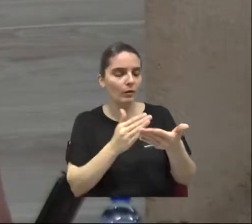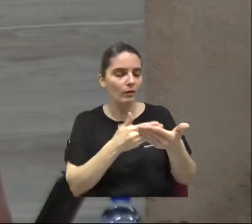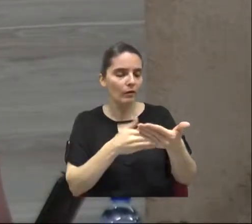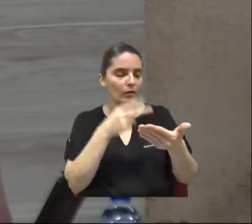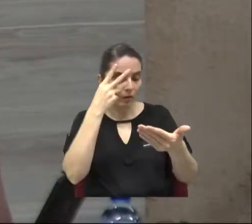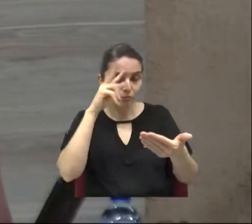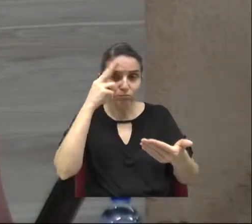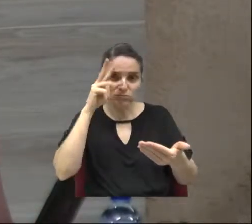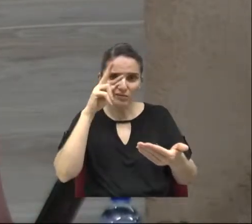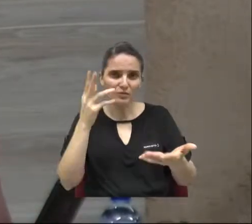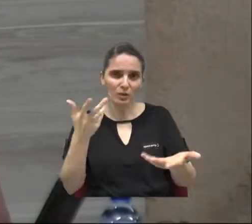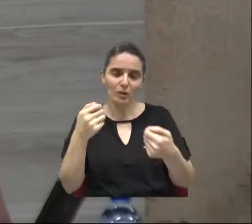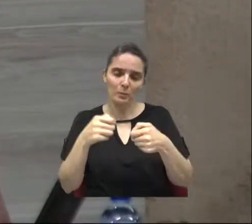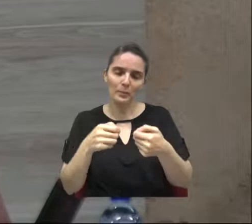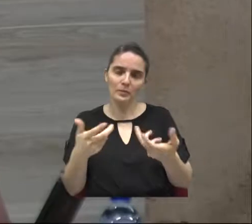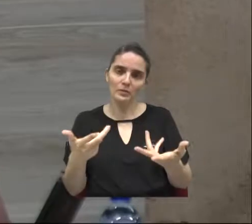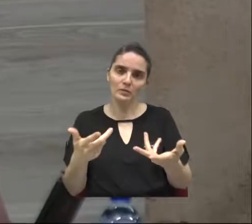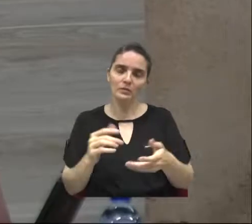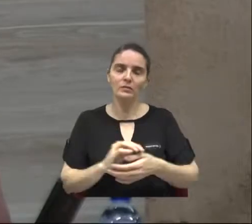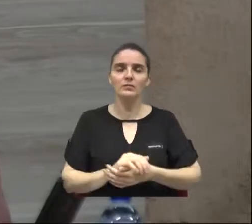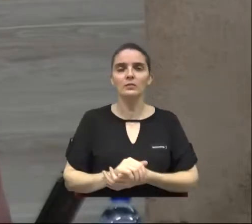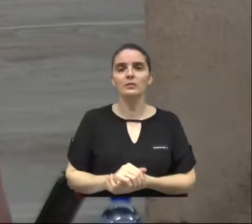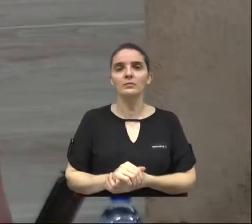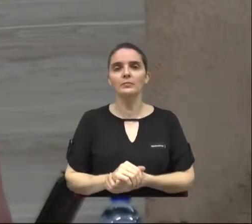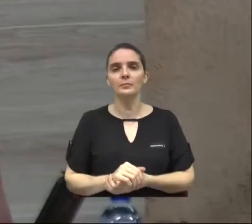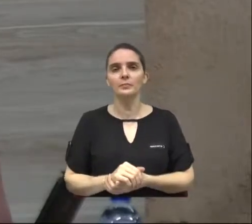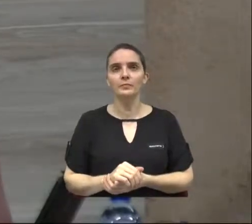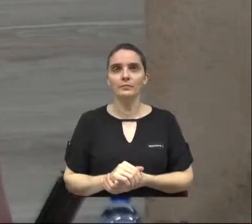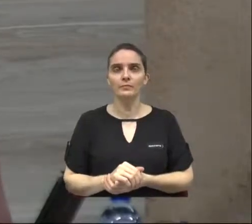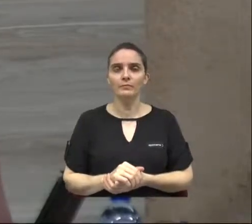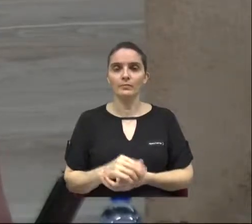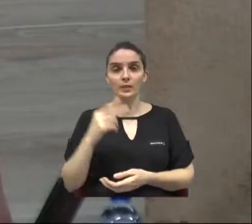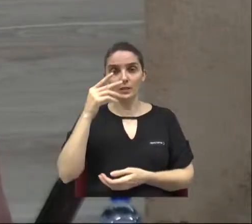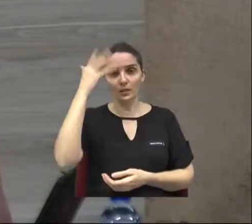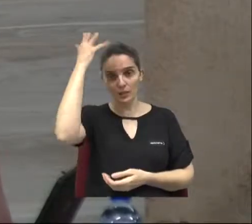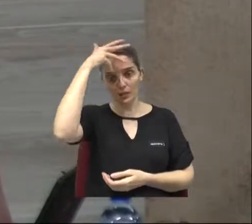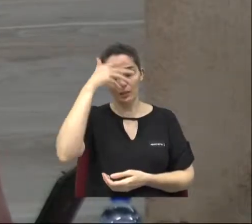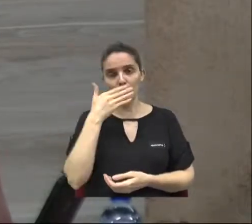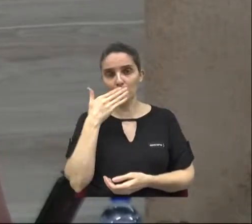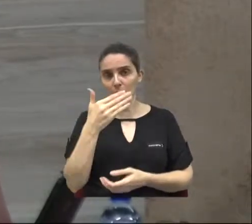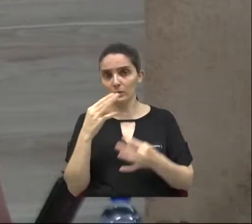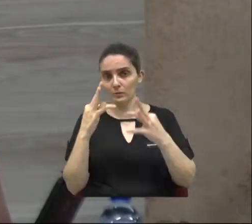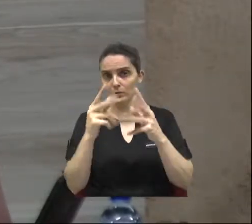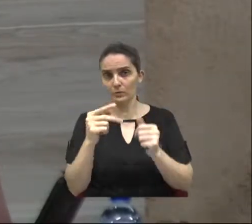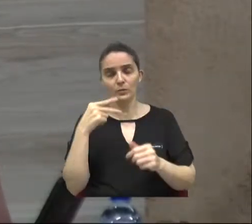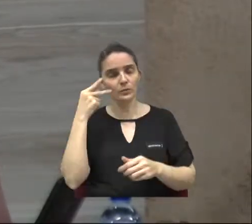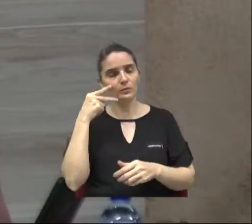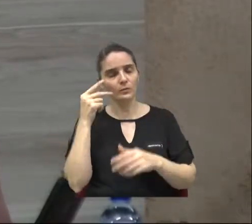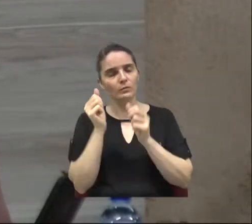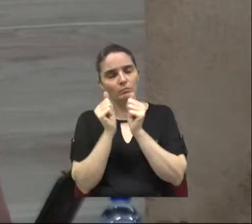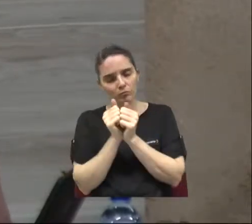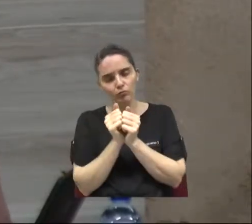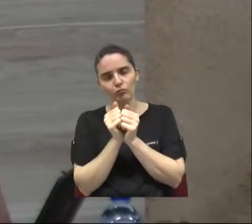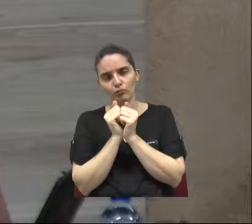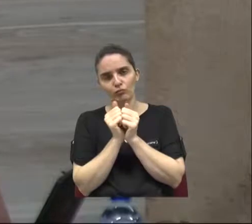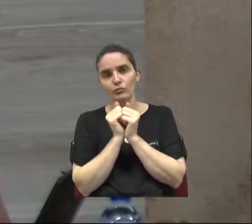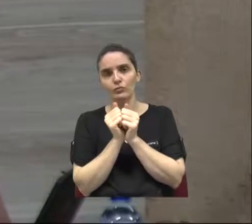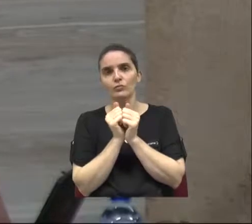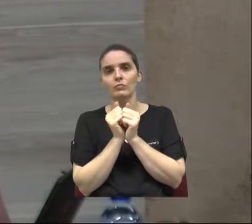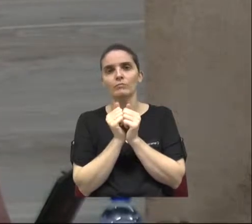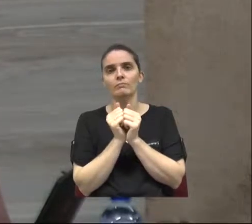devo fazer um trabalho referente a isso, e convoco todos os vereadores para que participem comigo também de